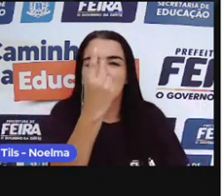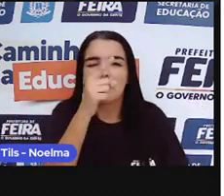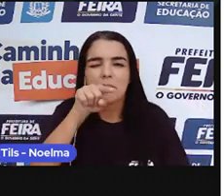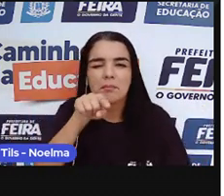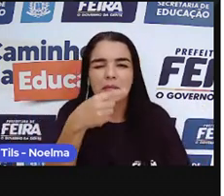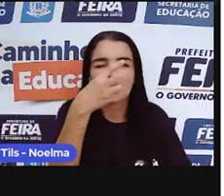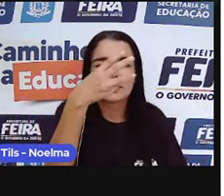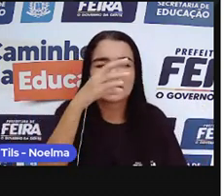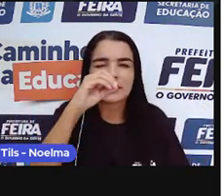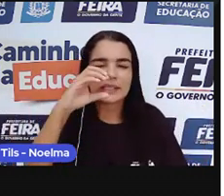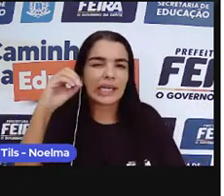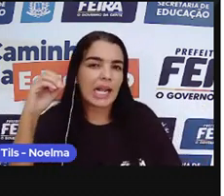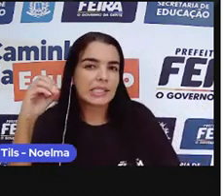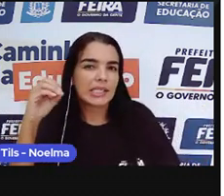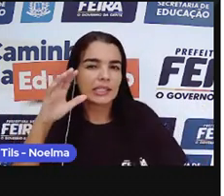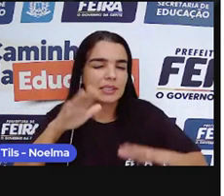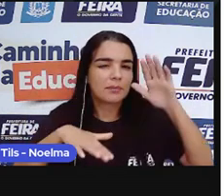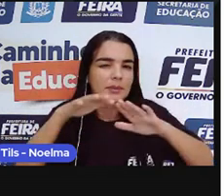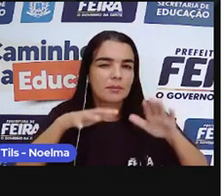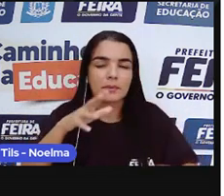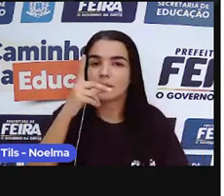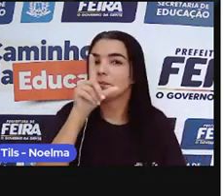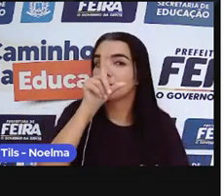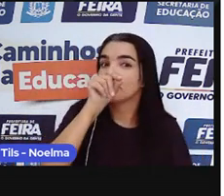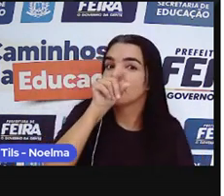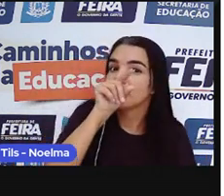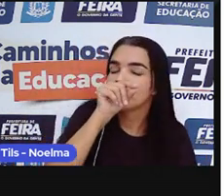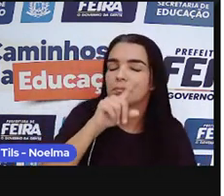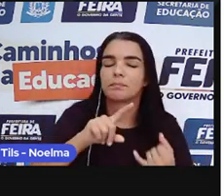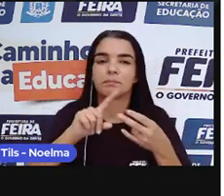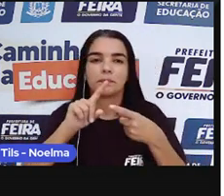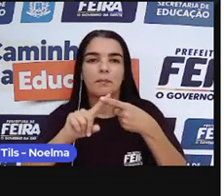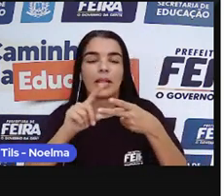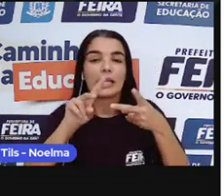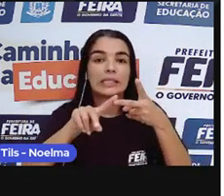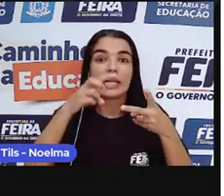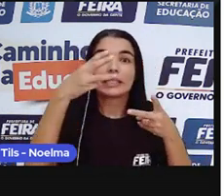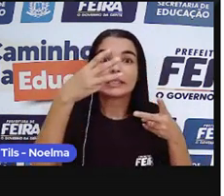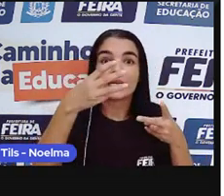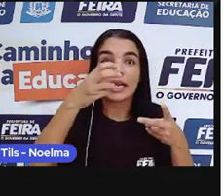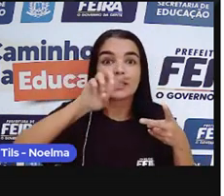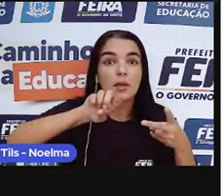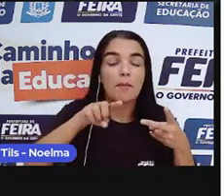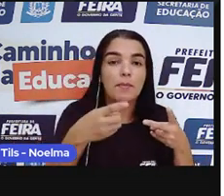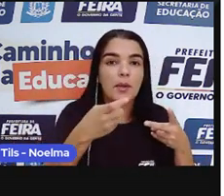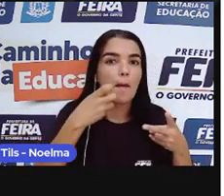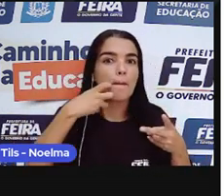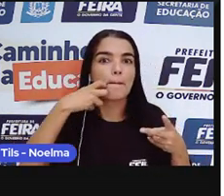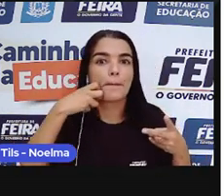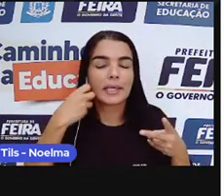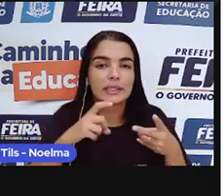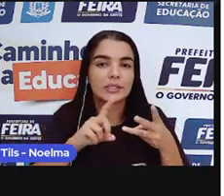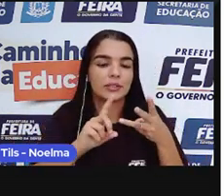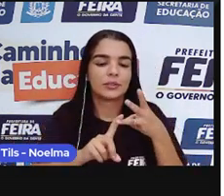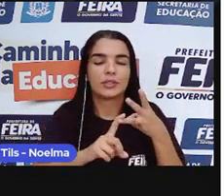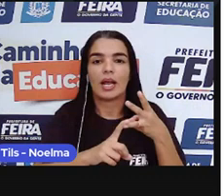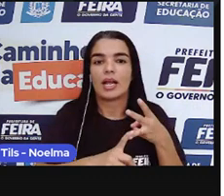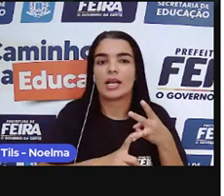1.300 espécies de ave, 3.000 espécies de peixes, 427 espécies de